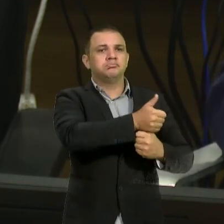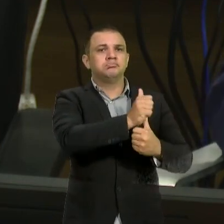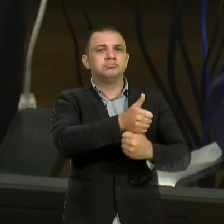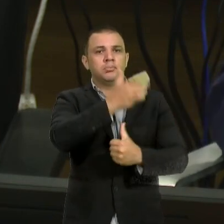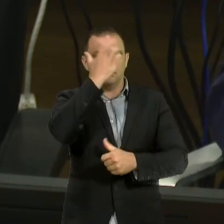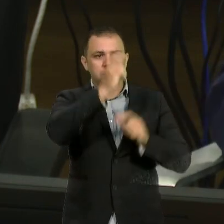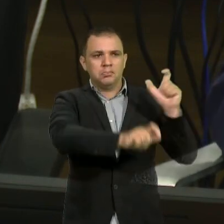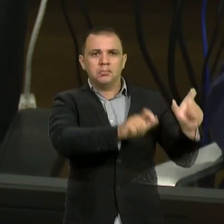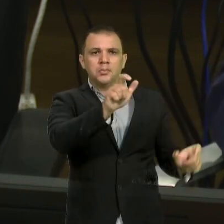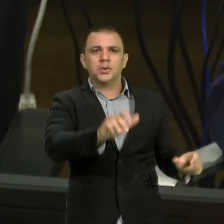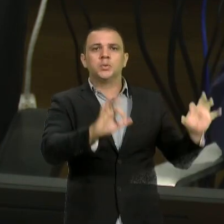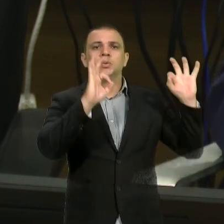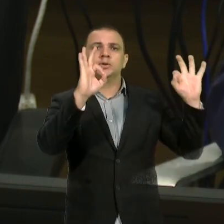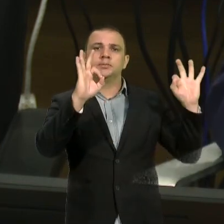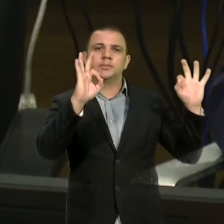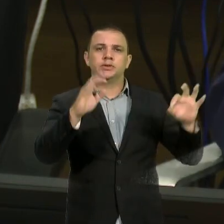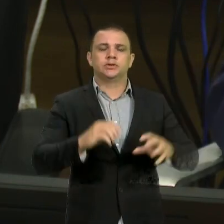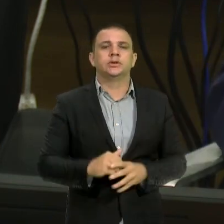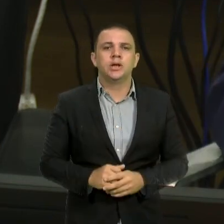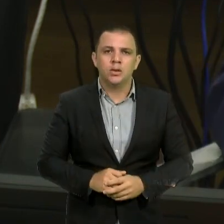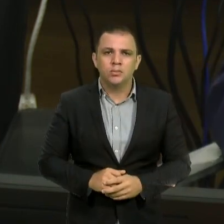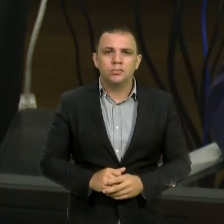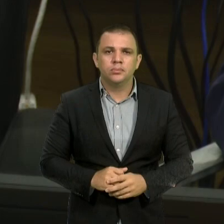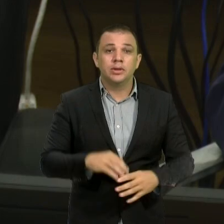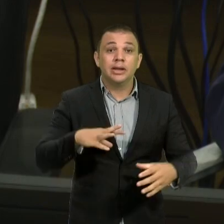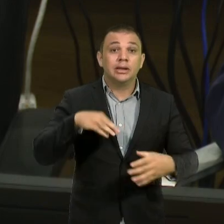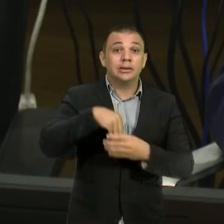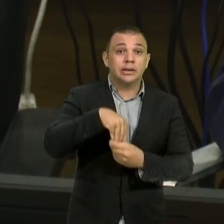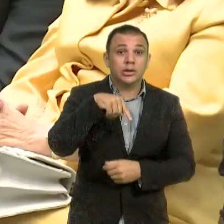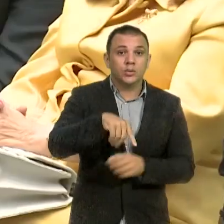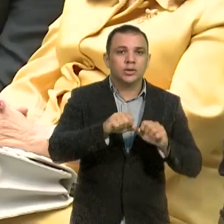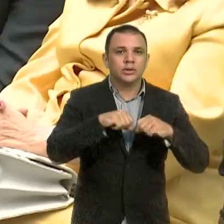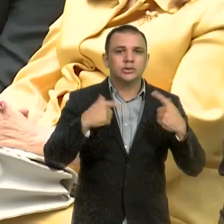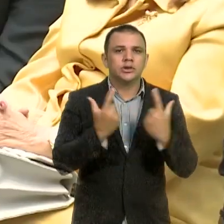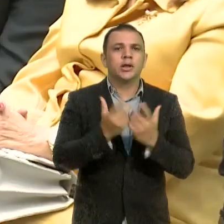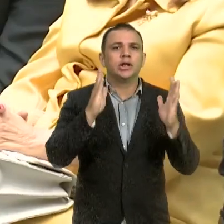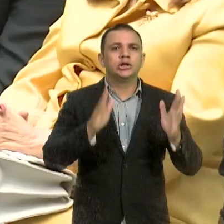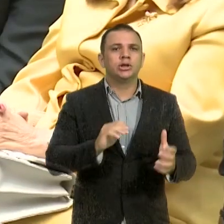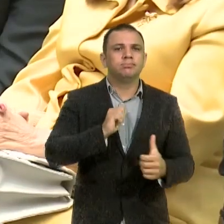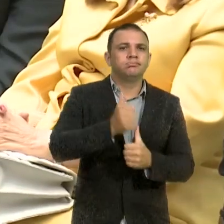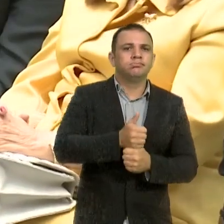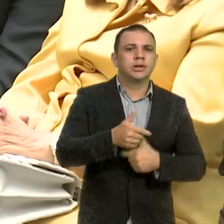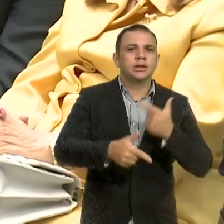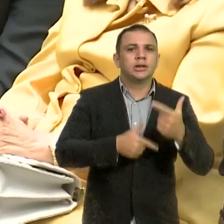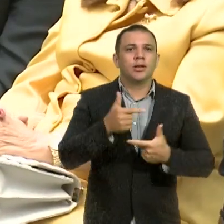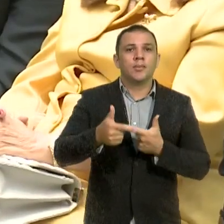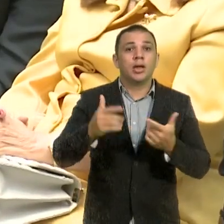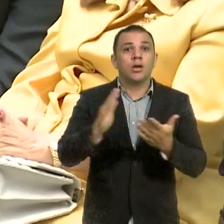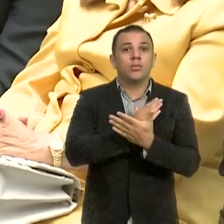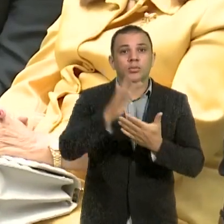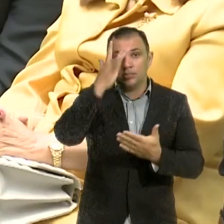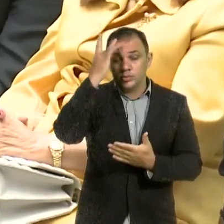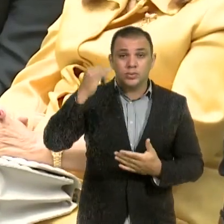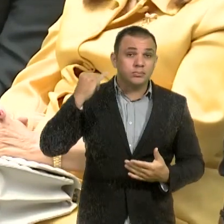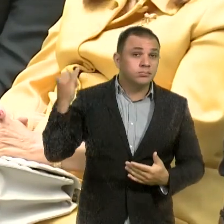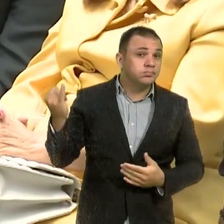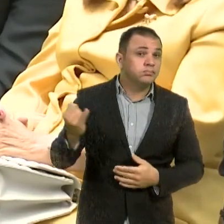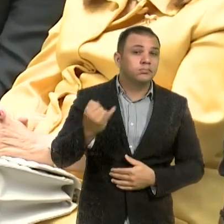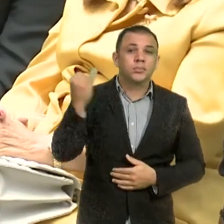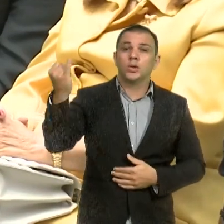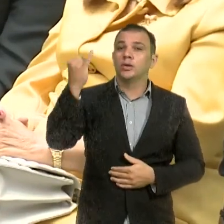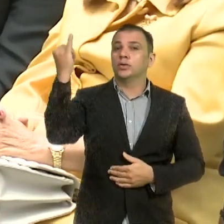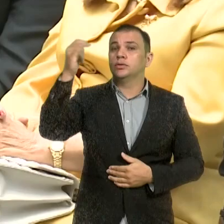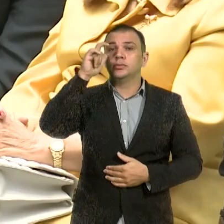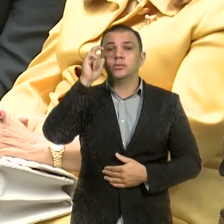Parlamento Estadual teve entre seus membros personagens históricos e notáveis, como João